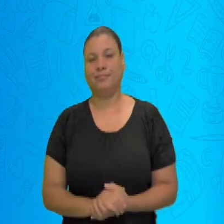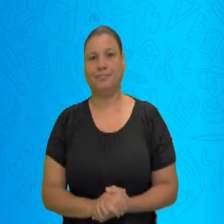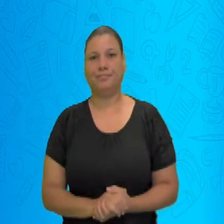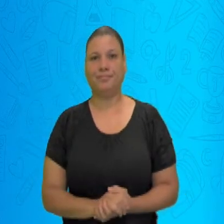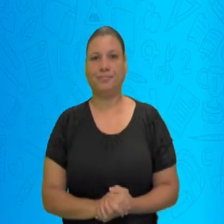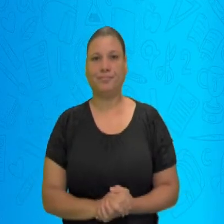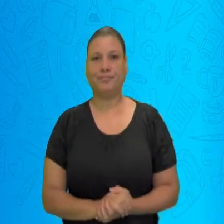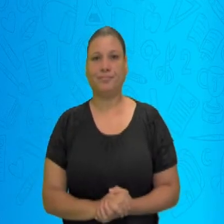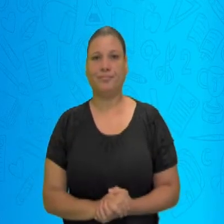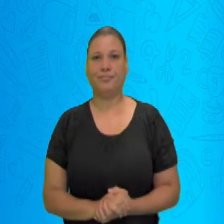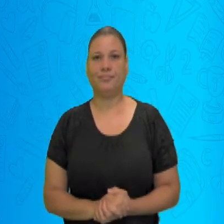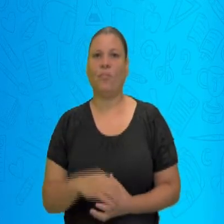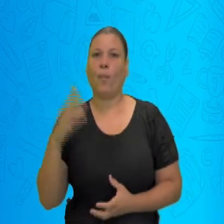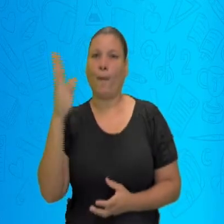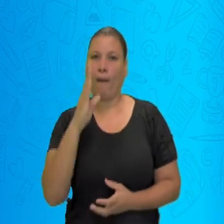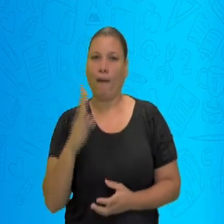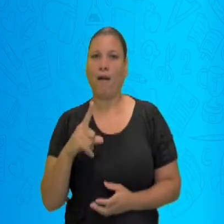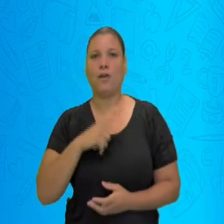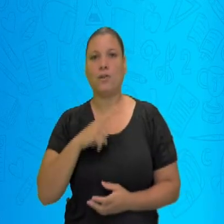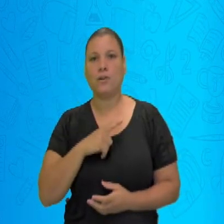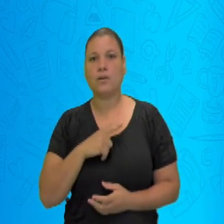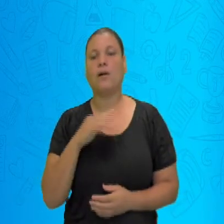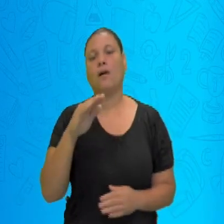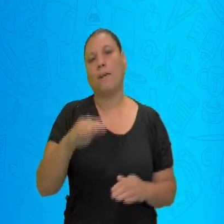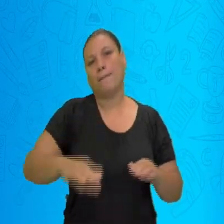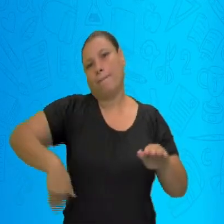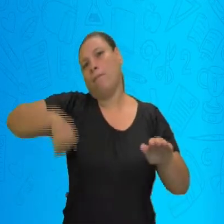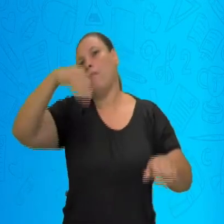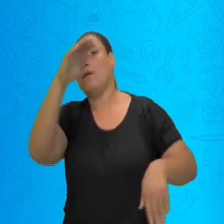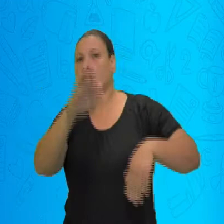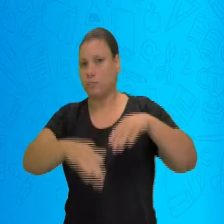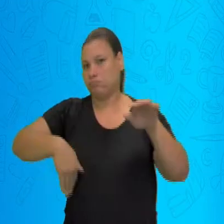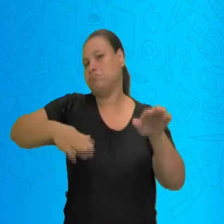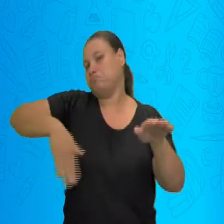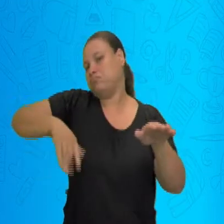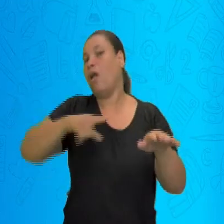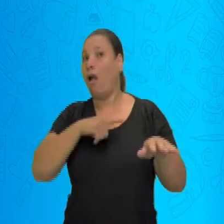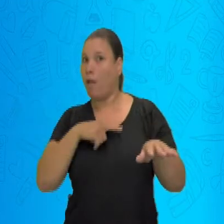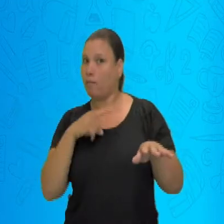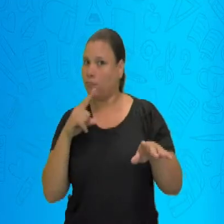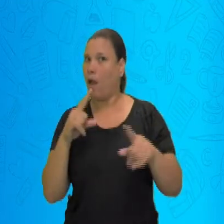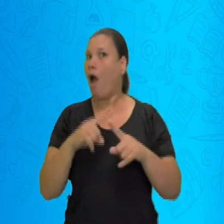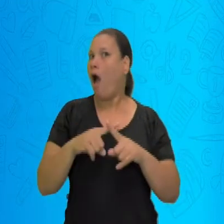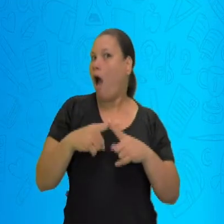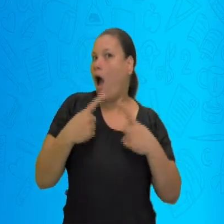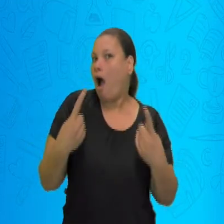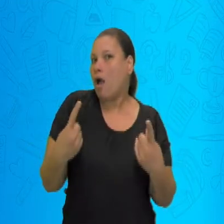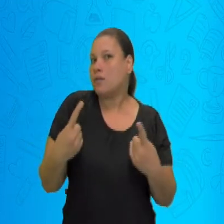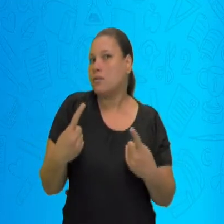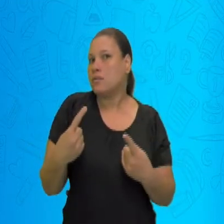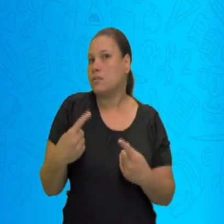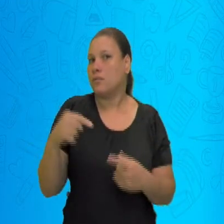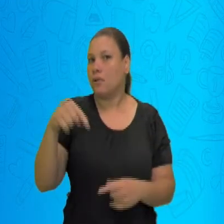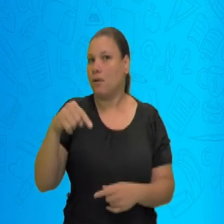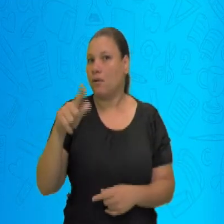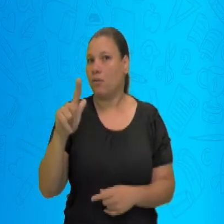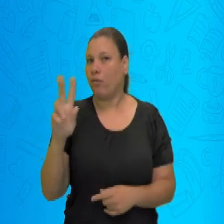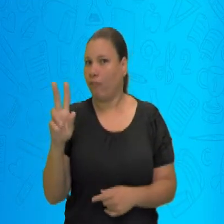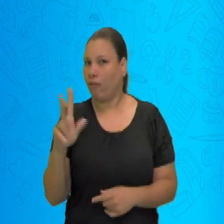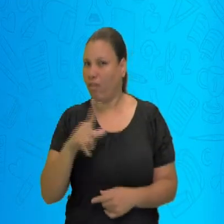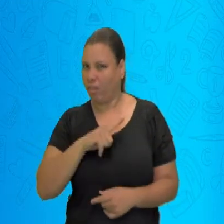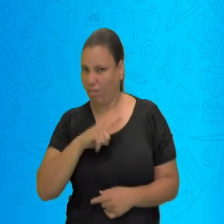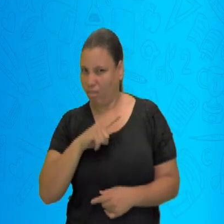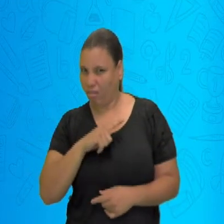Brasil maravilhoso. E temos também o Oceano Atlântico, o Oceano Pacífico,